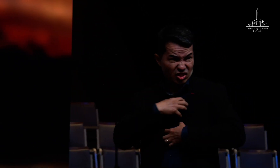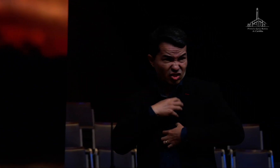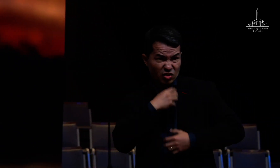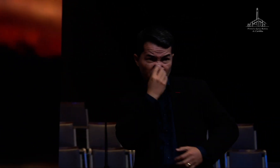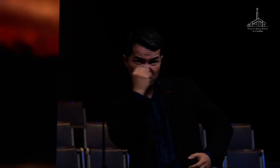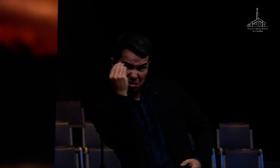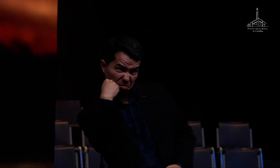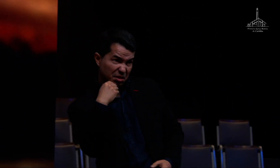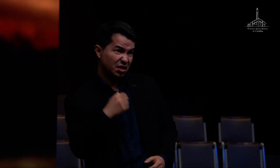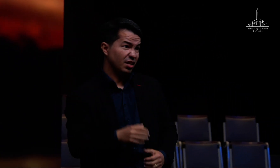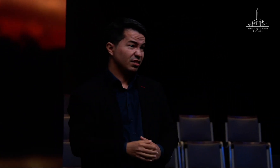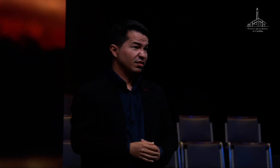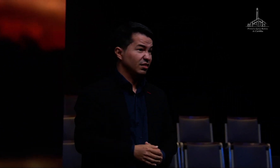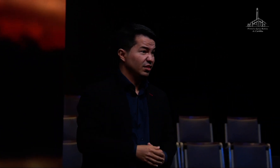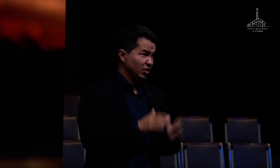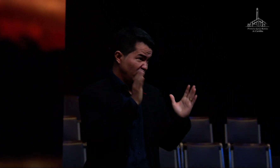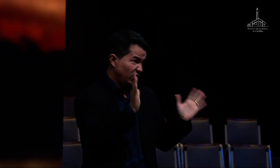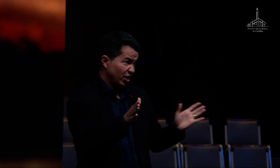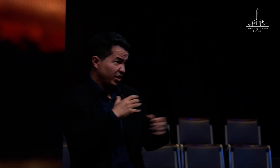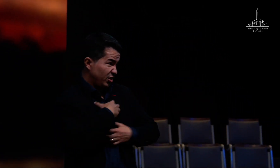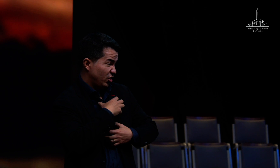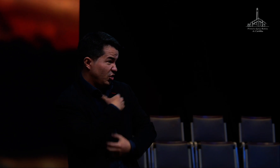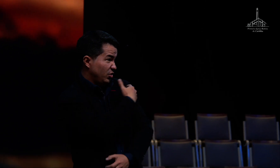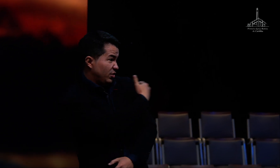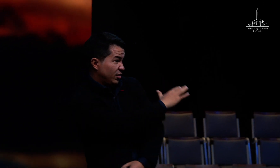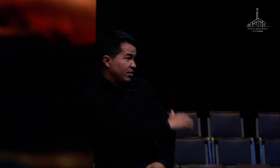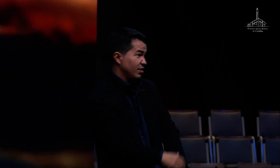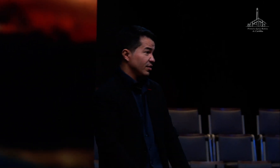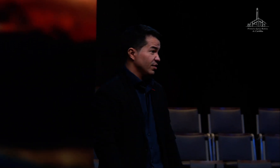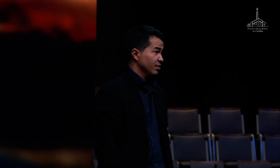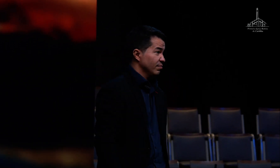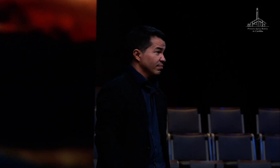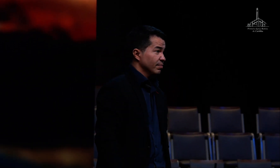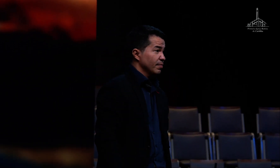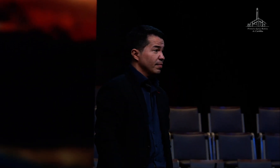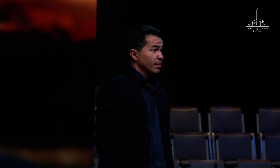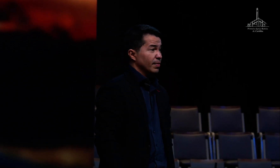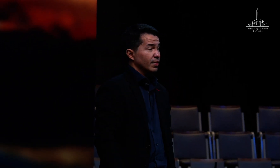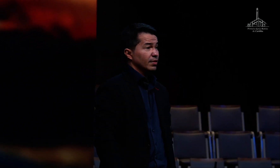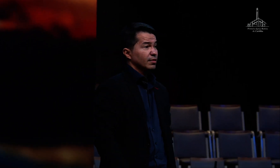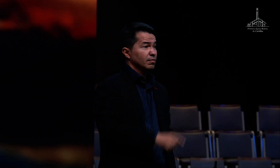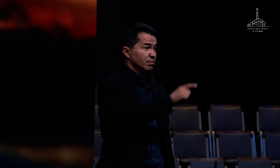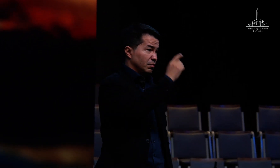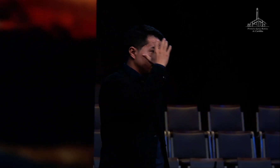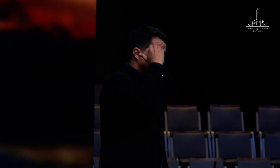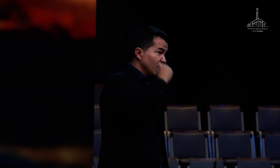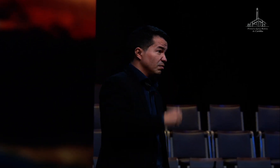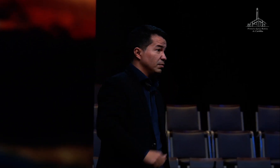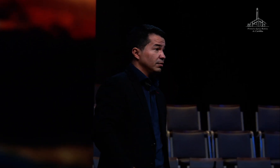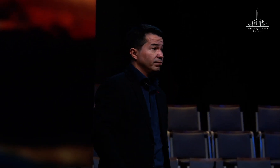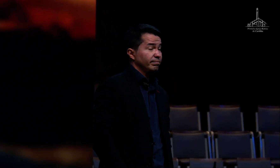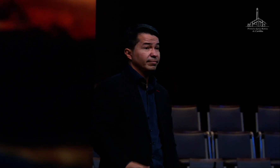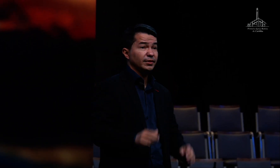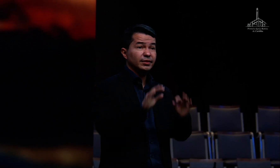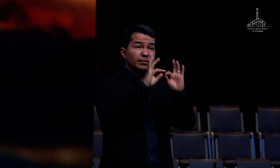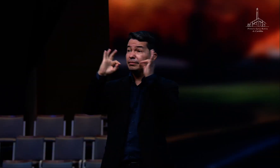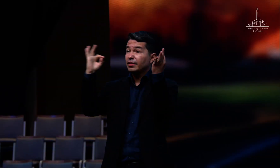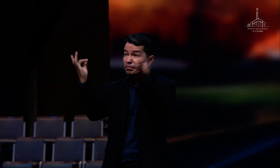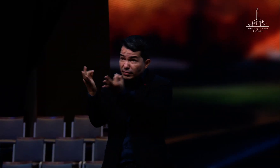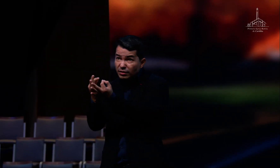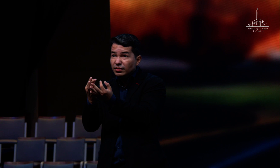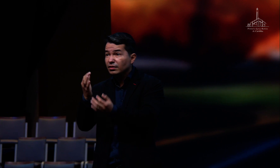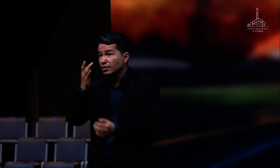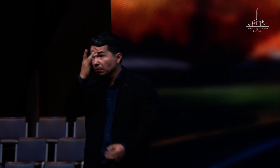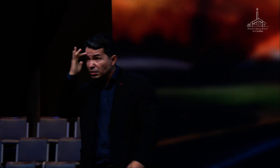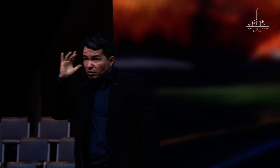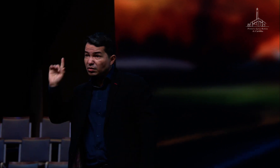Você já se sentiu abandonado? Já se sentiu desprezado por alguém? Sabe,